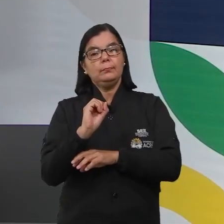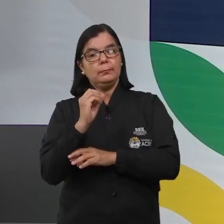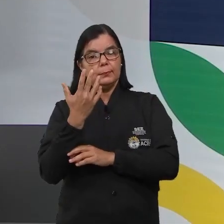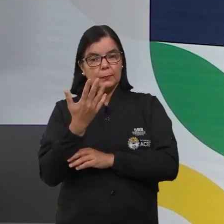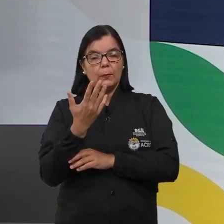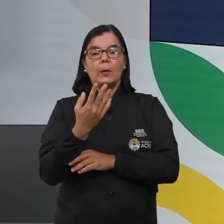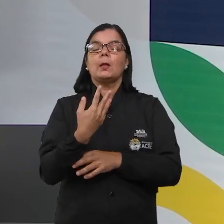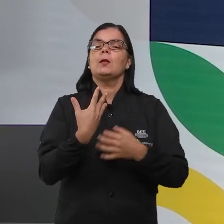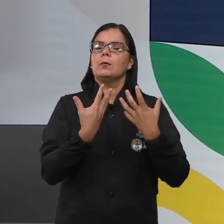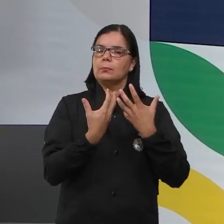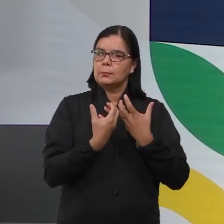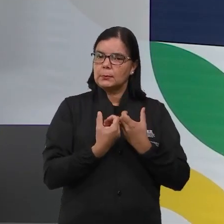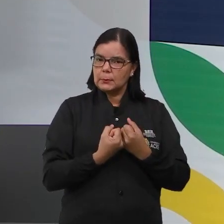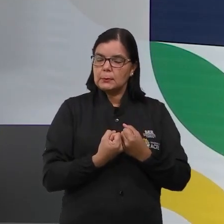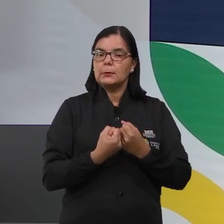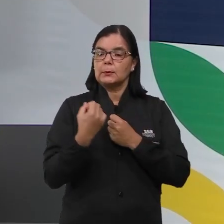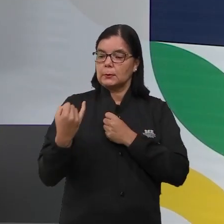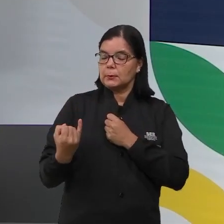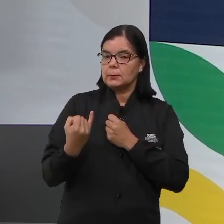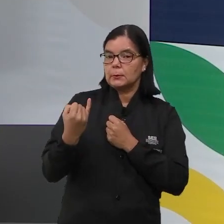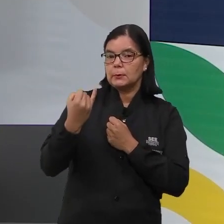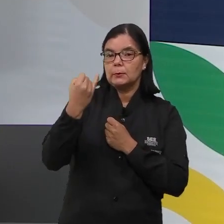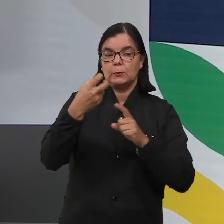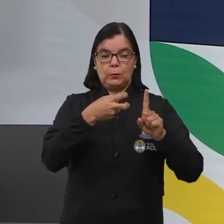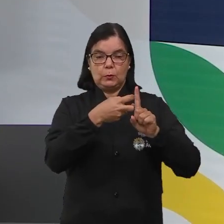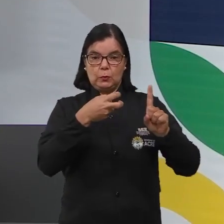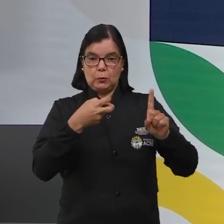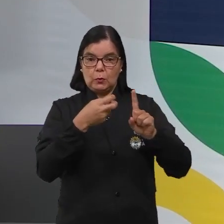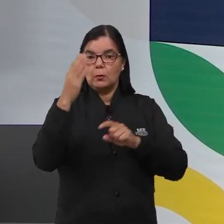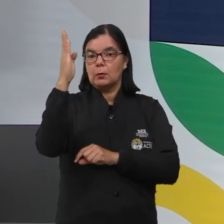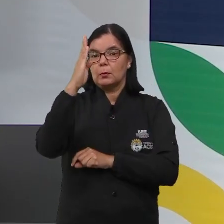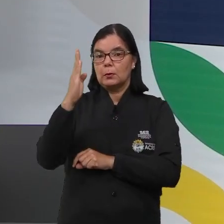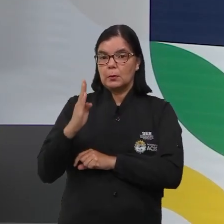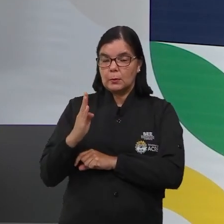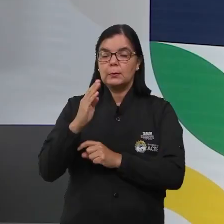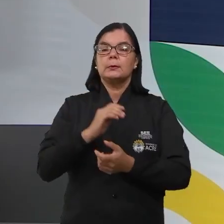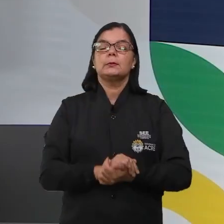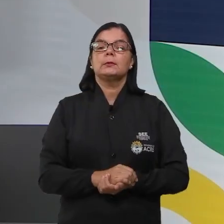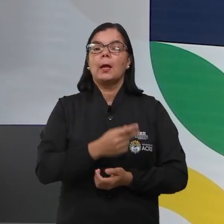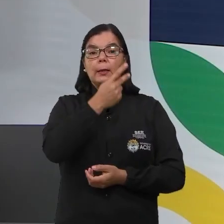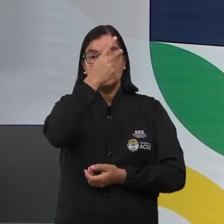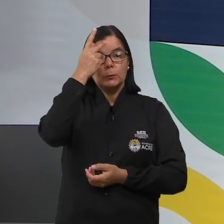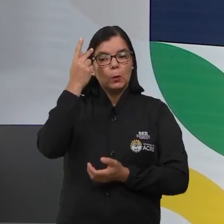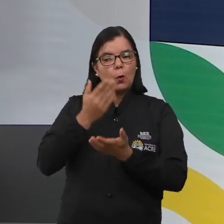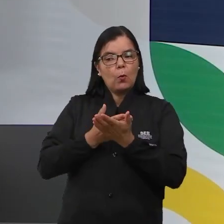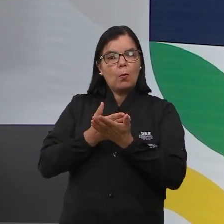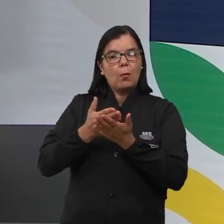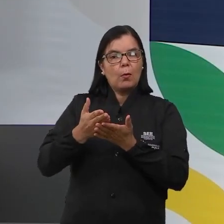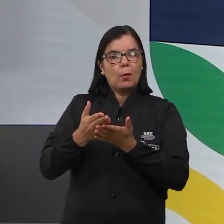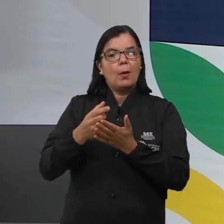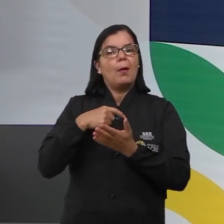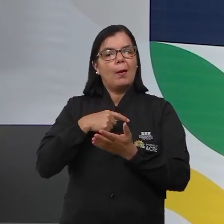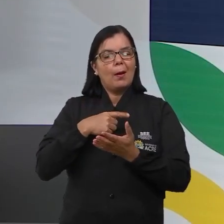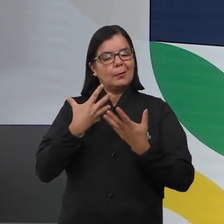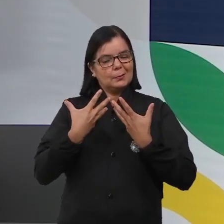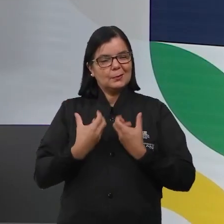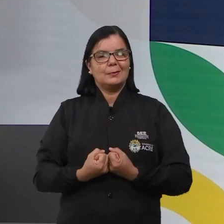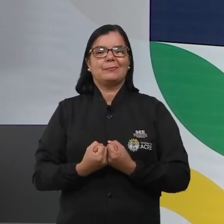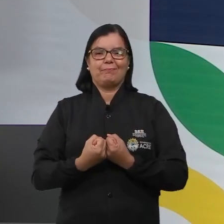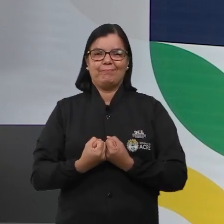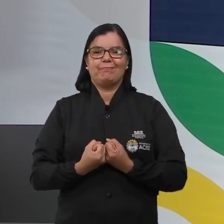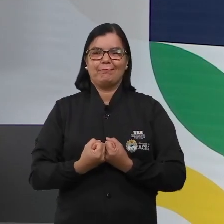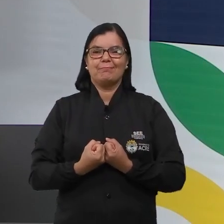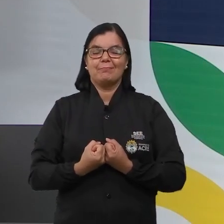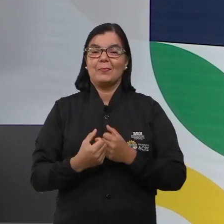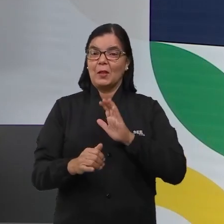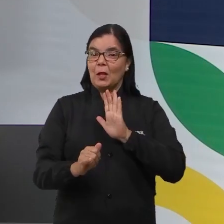e o reconhecimento da importância desses povos para o Brasil, as pessoas começaram a se autodeclarar de